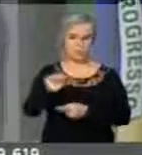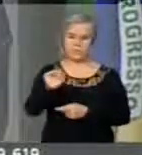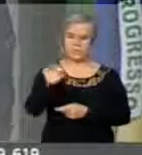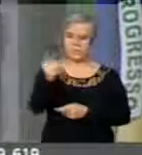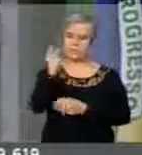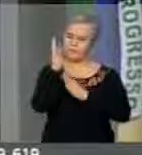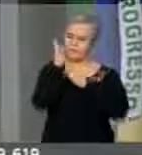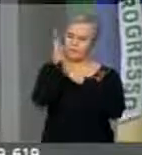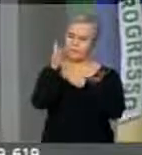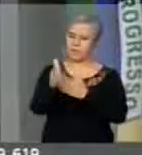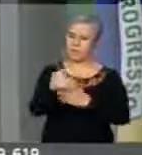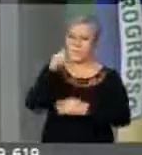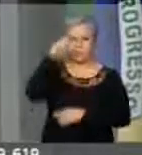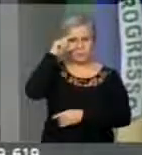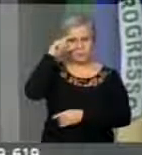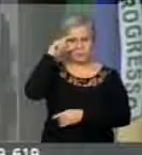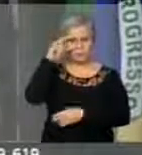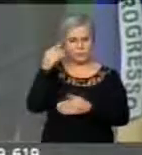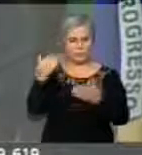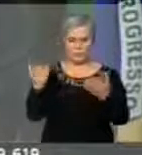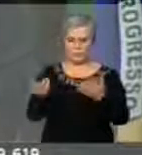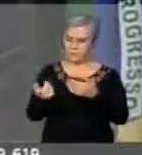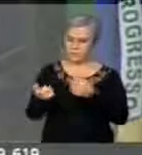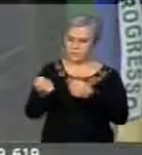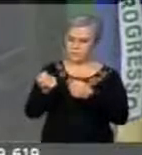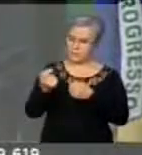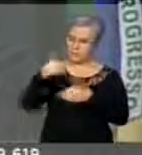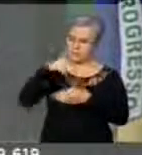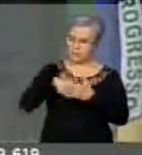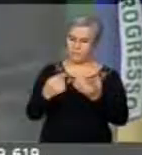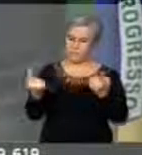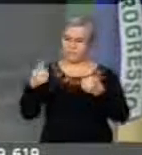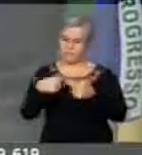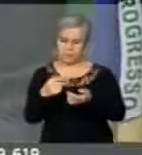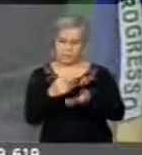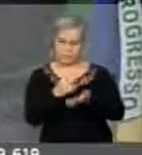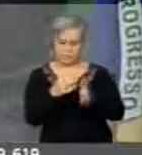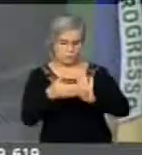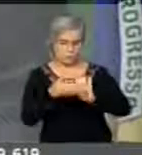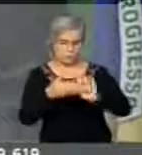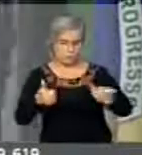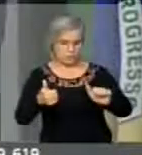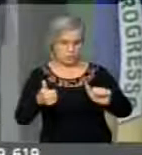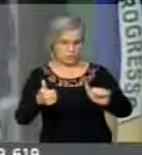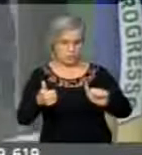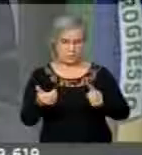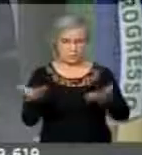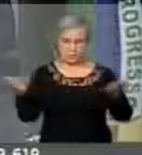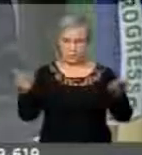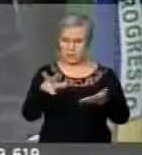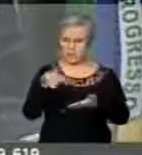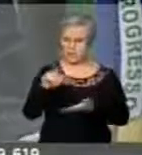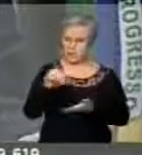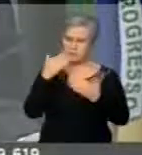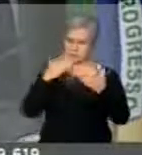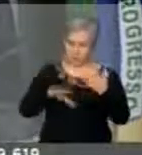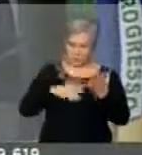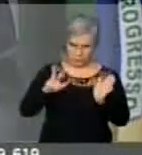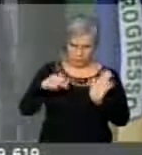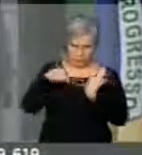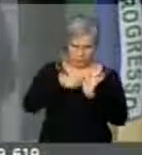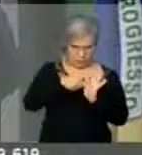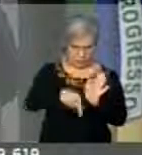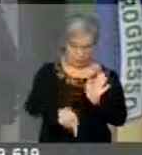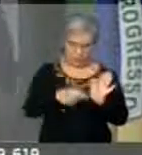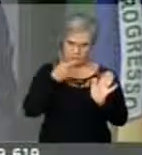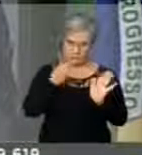Cunha, que ao mesmo tempo vota contra o impeachment. Não é possível que esse homem vai ter coragem de se apresentar nessa casa. Foi